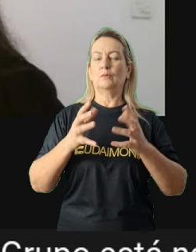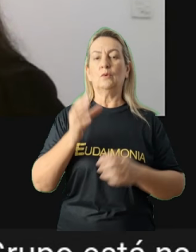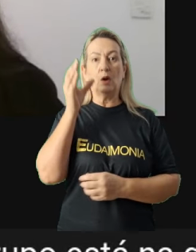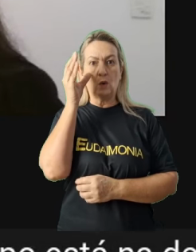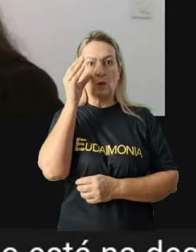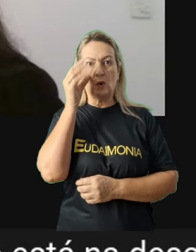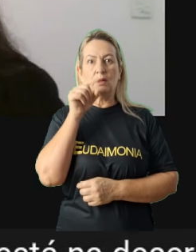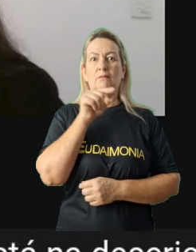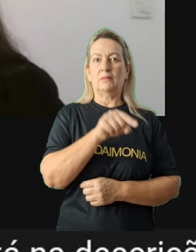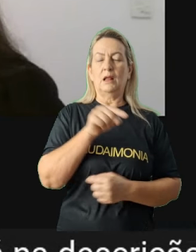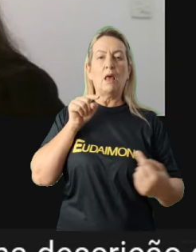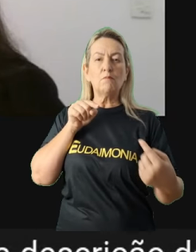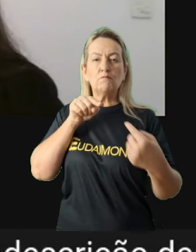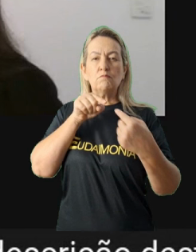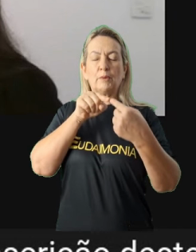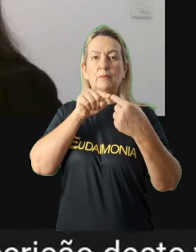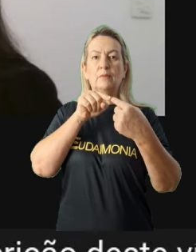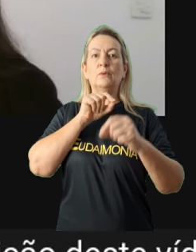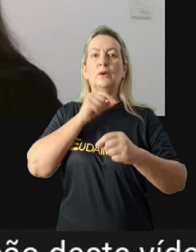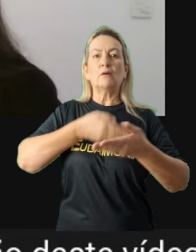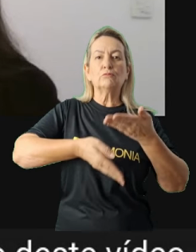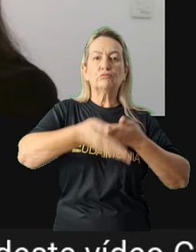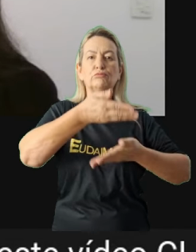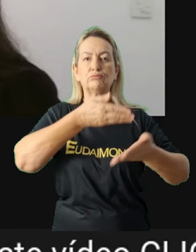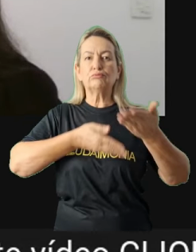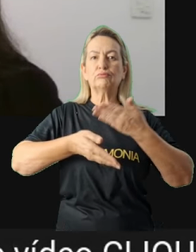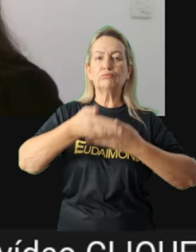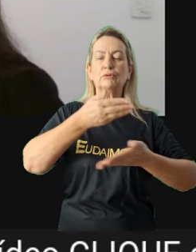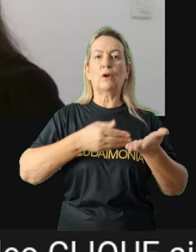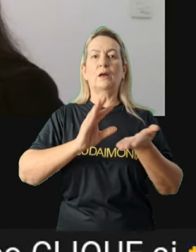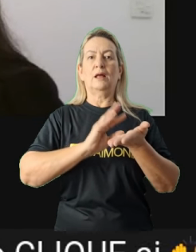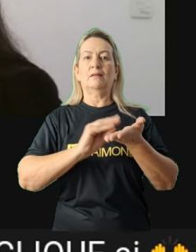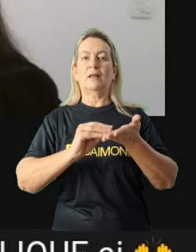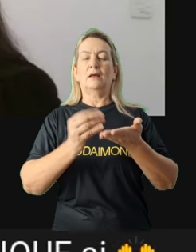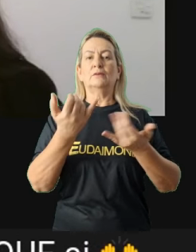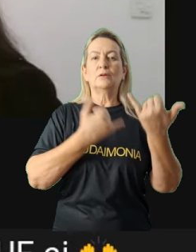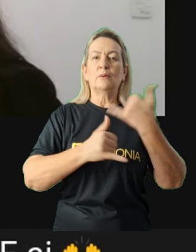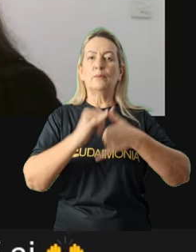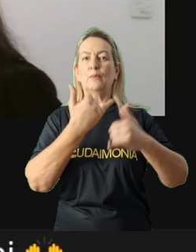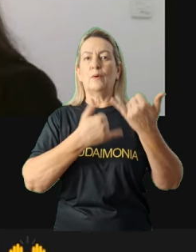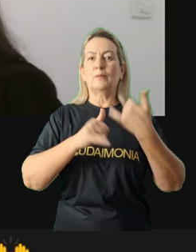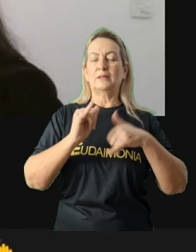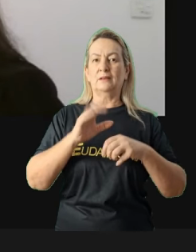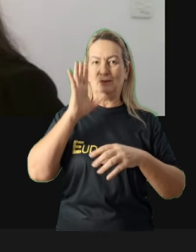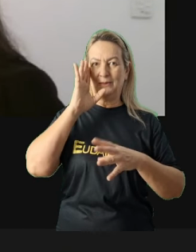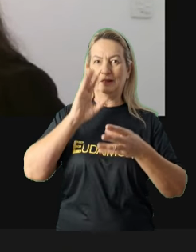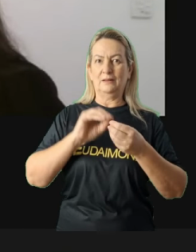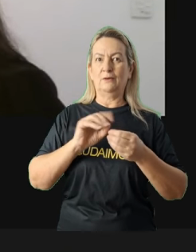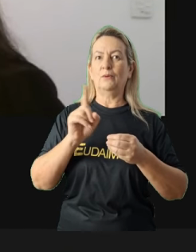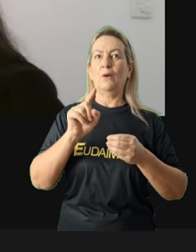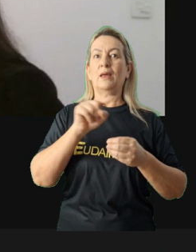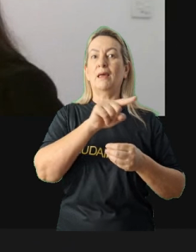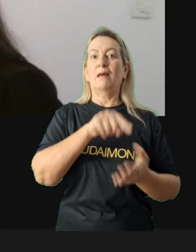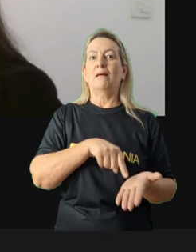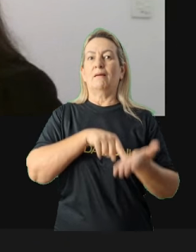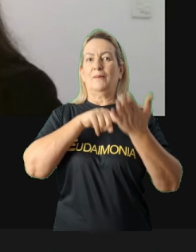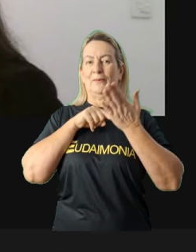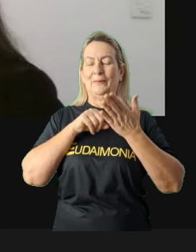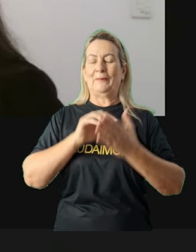é personalização com base nos dados que você troca, não naqueles que você quer